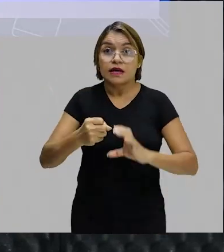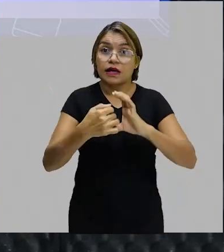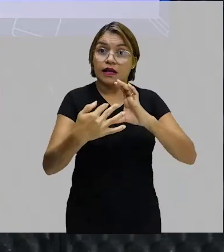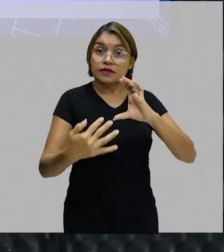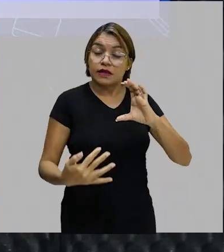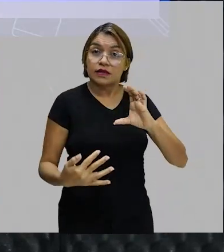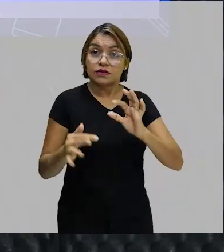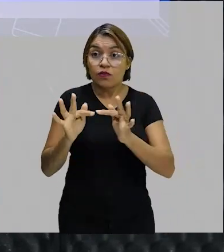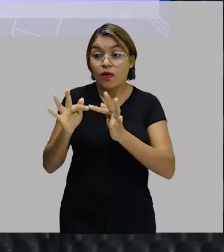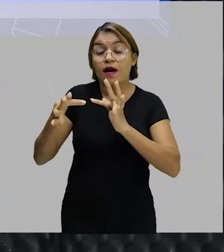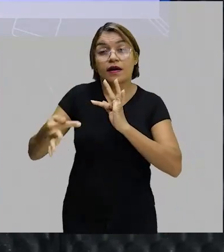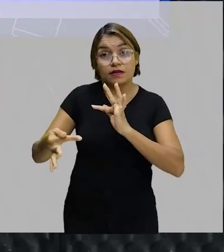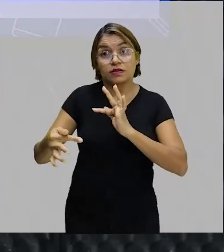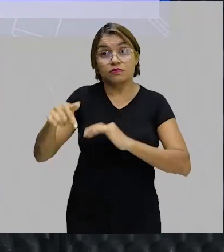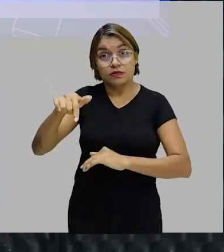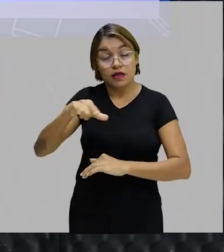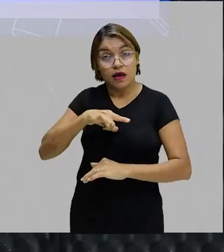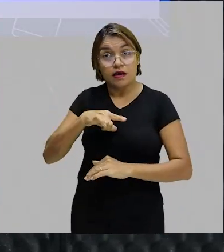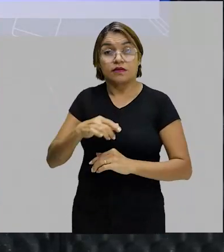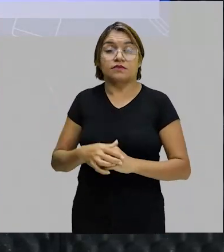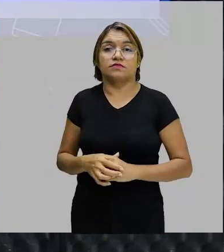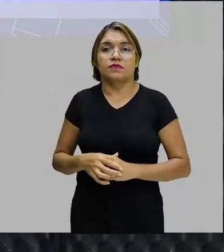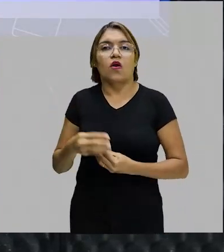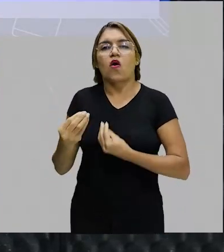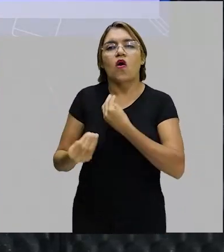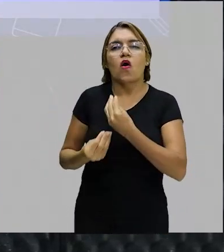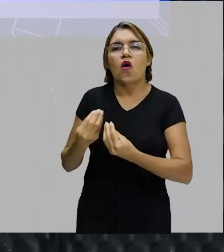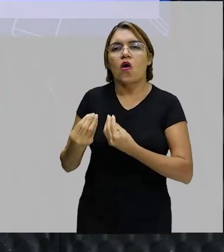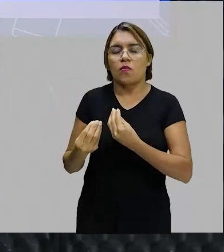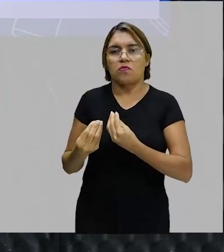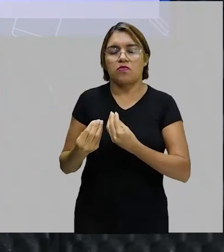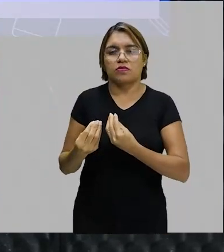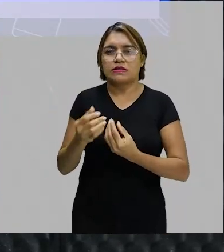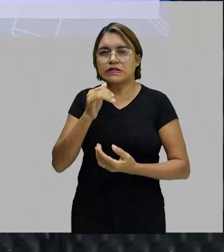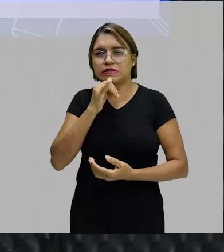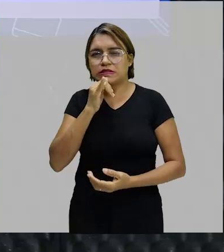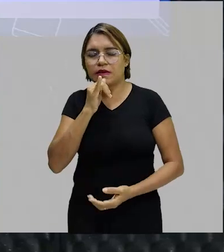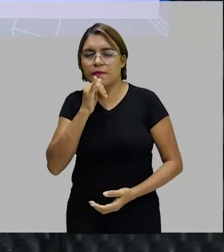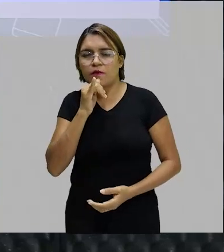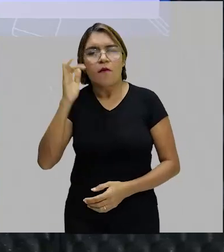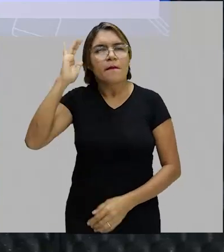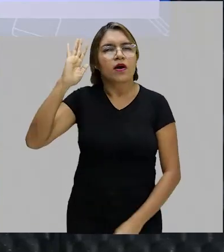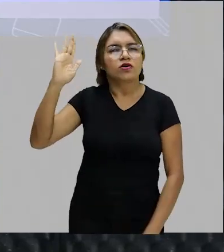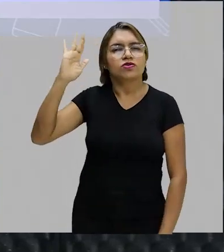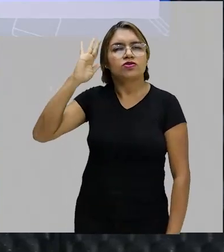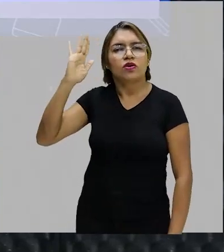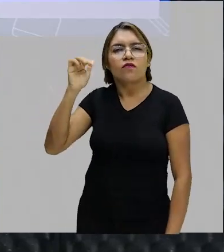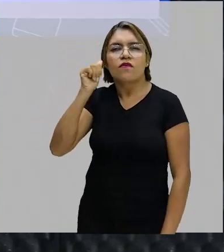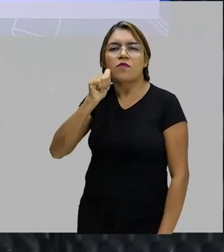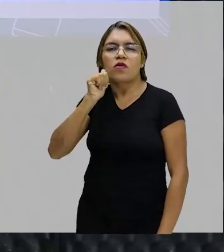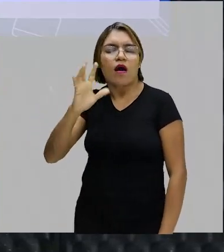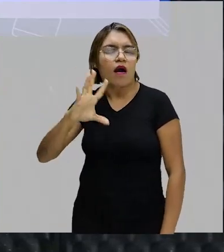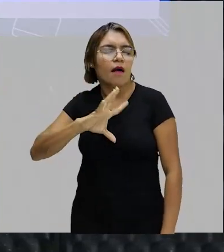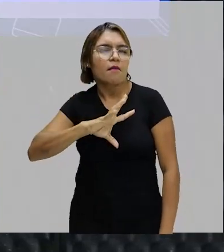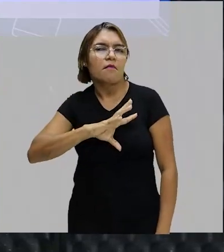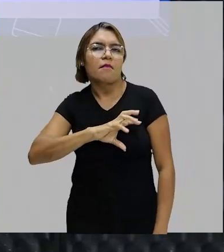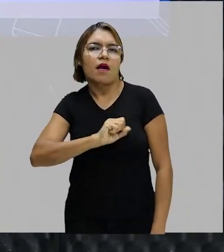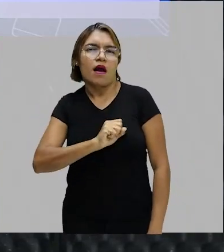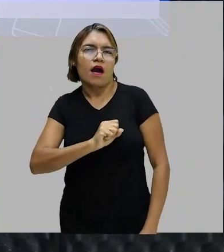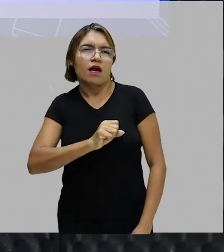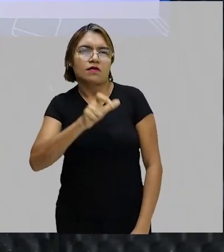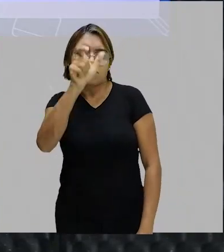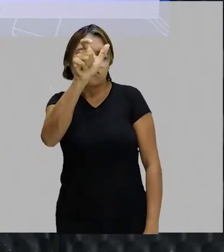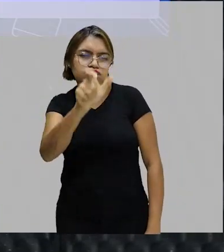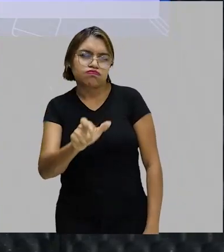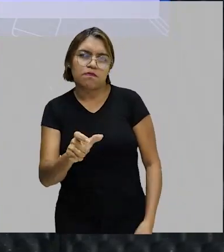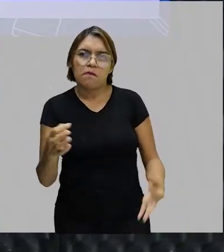do arcadismo era justamente essa, a idealização da mulher, né? A mulher amada, ela era colocada como perfeita,